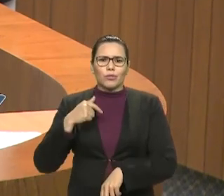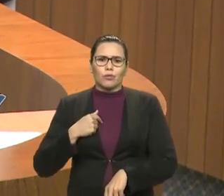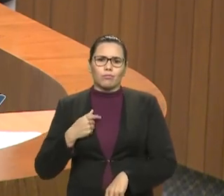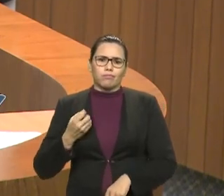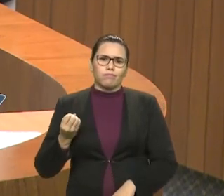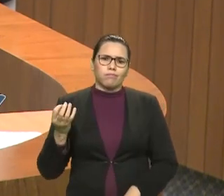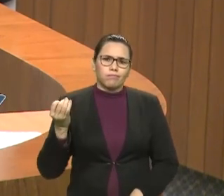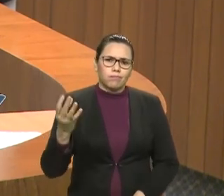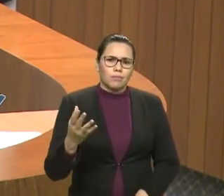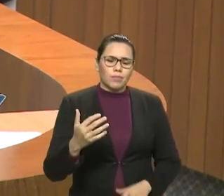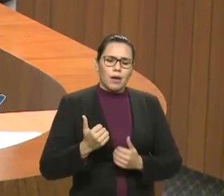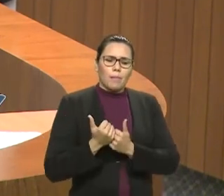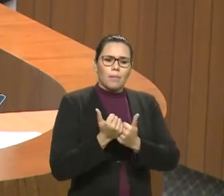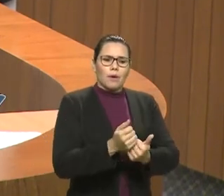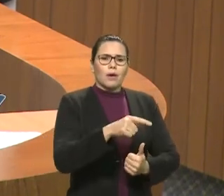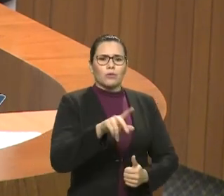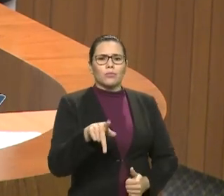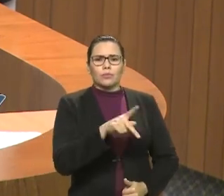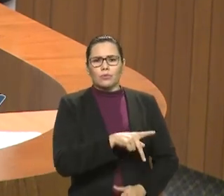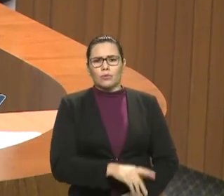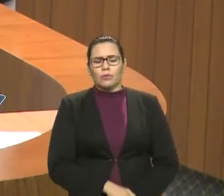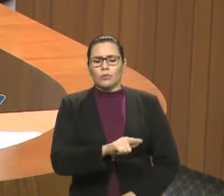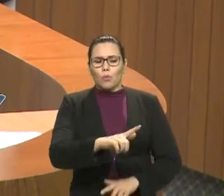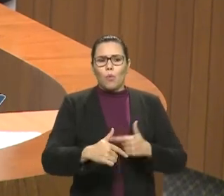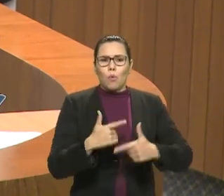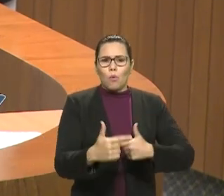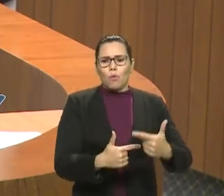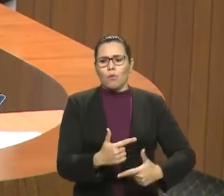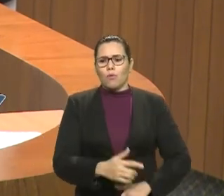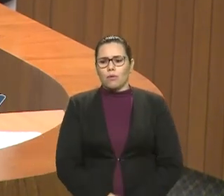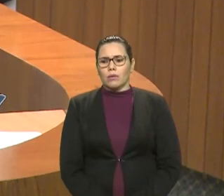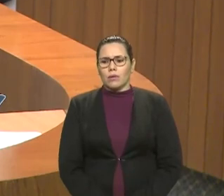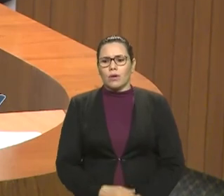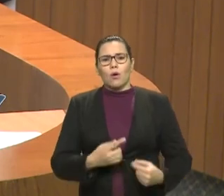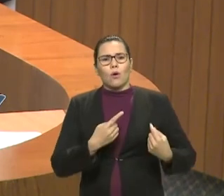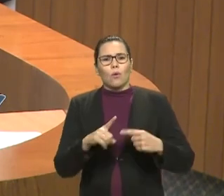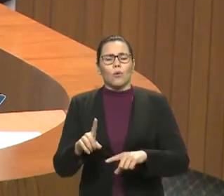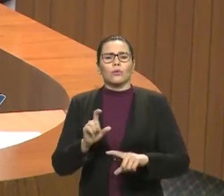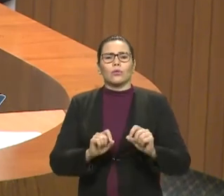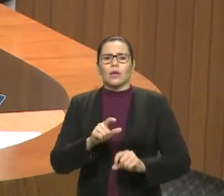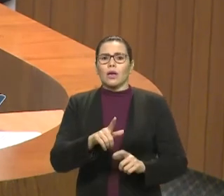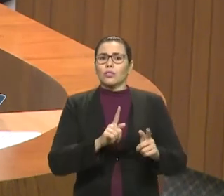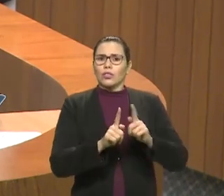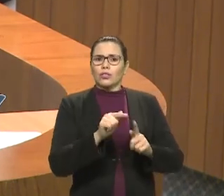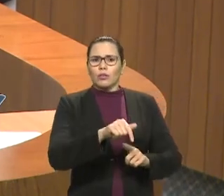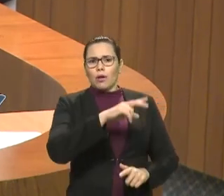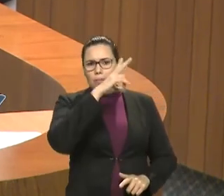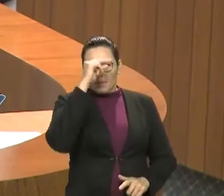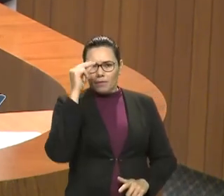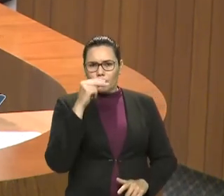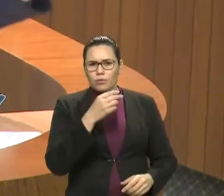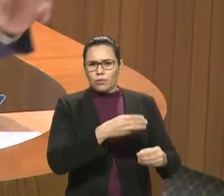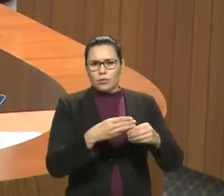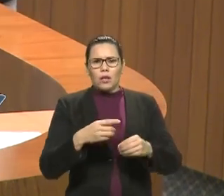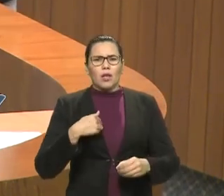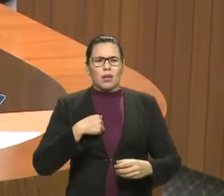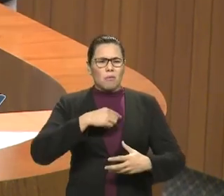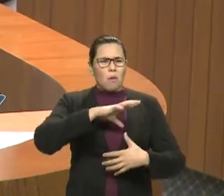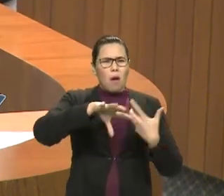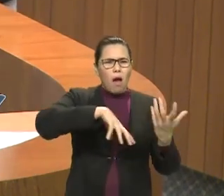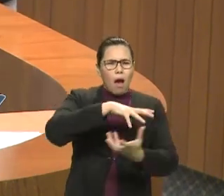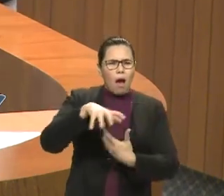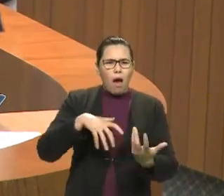apoio e solidariedade aos professores que estão na luta contra a gestão. E eu não fui lá para arrumar confusão com a